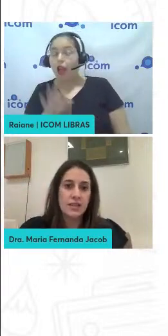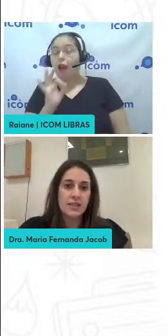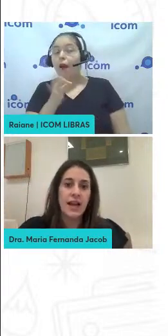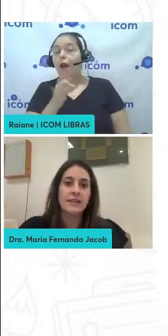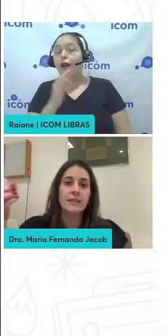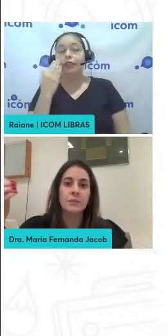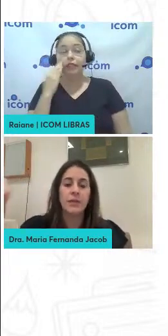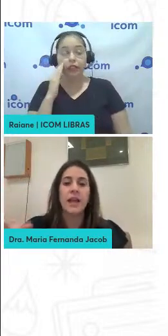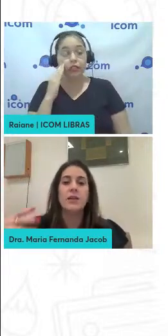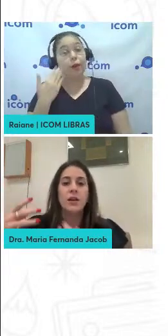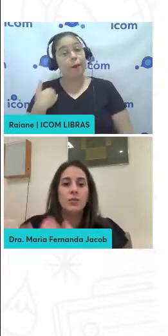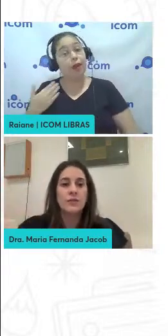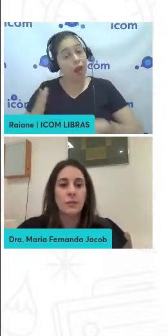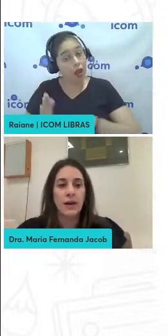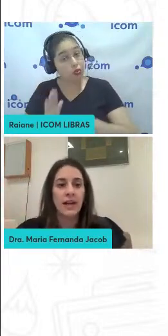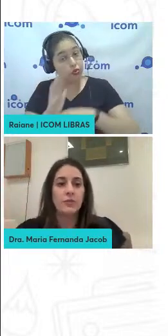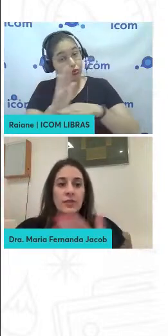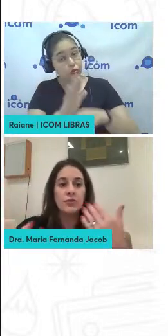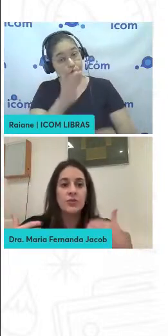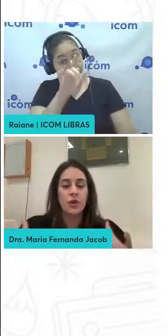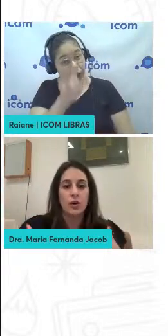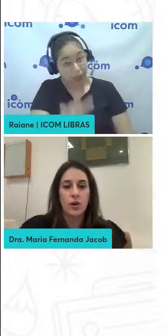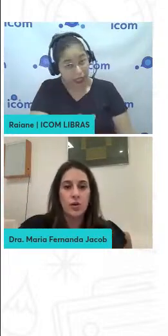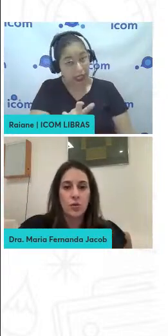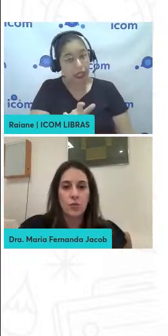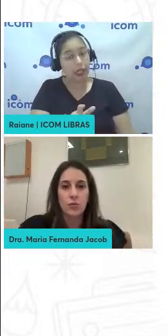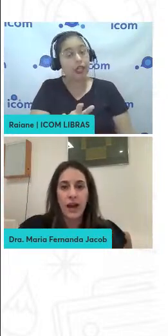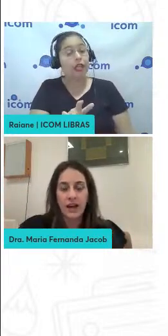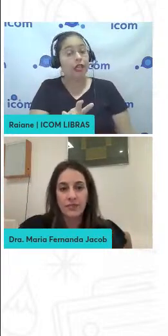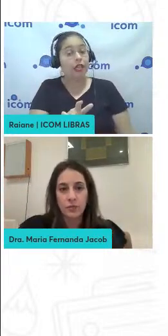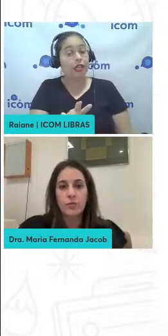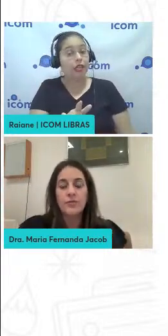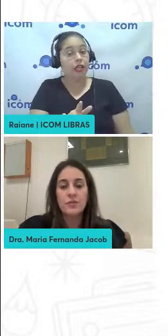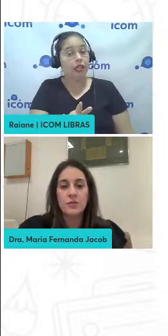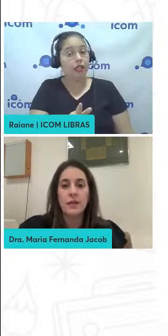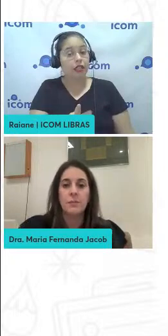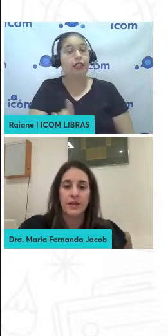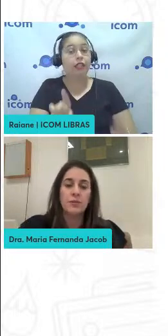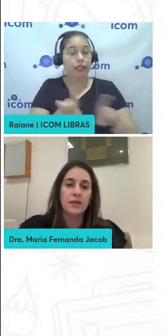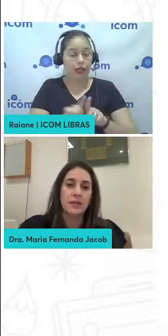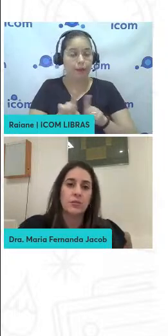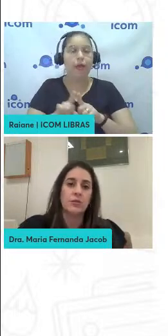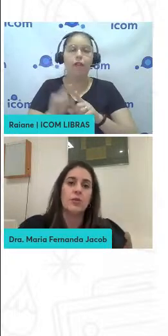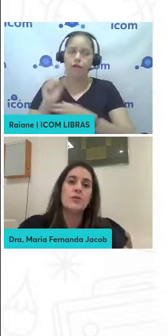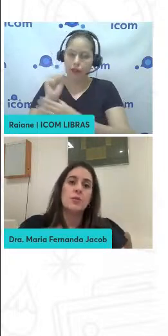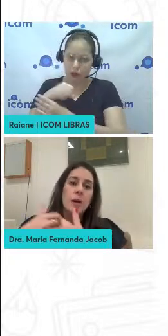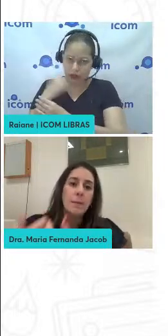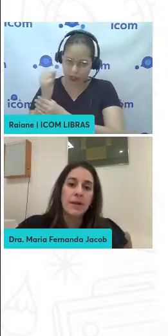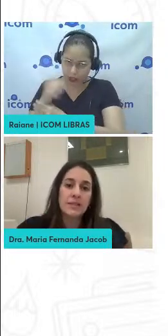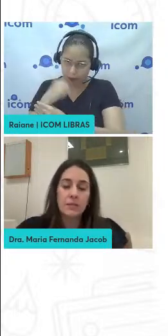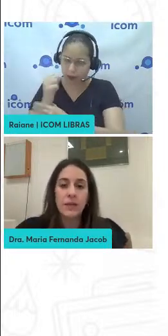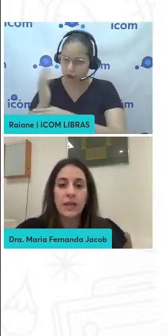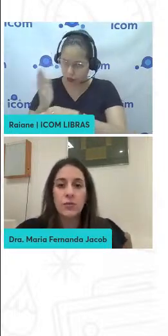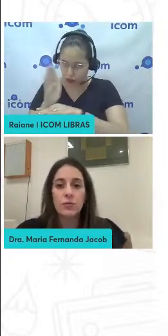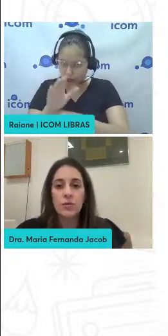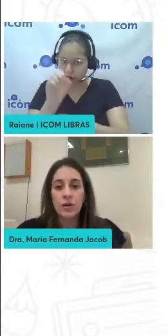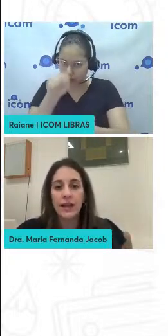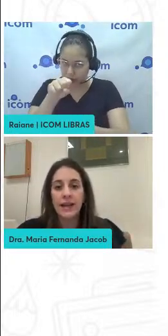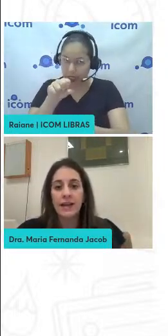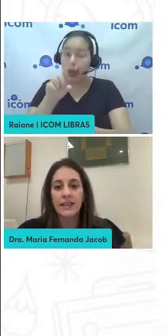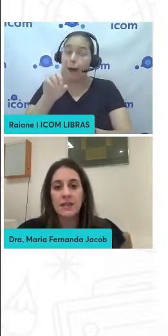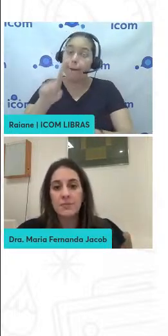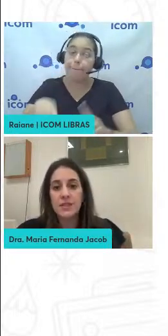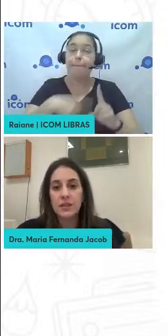paciente realizar também um trabalho não só com o fisioterapeuta, né, conosco, mas também com